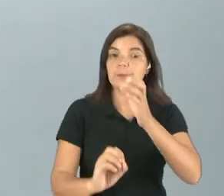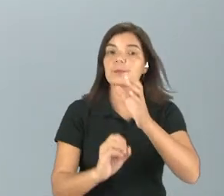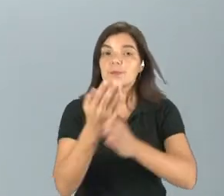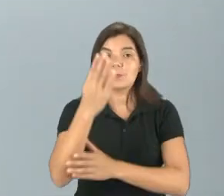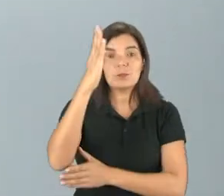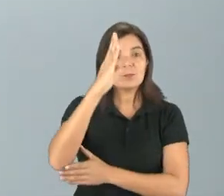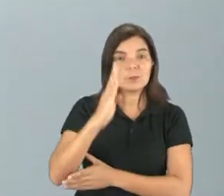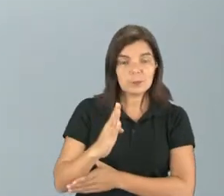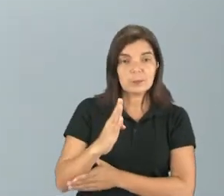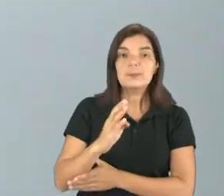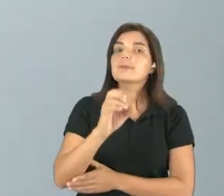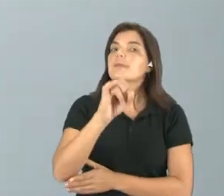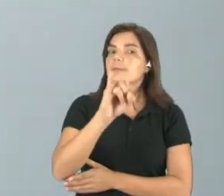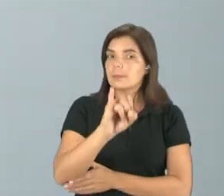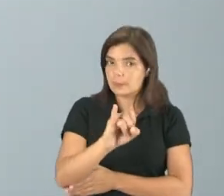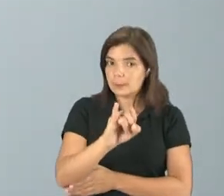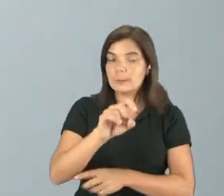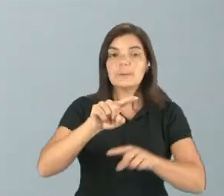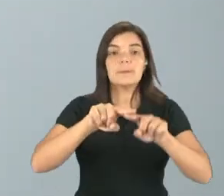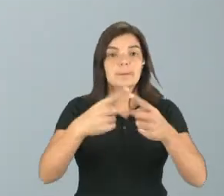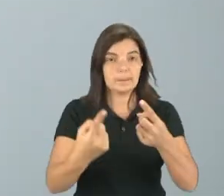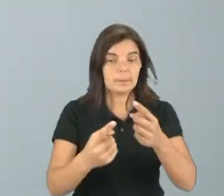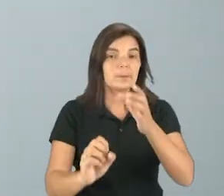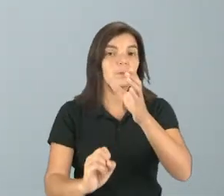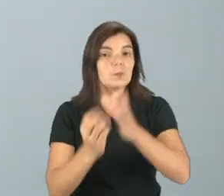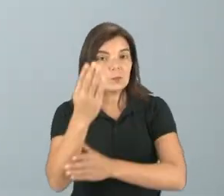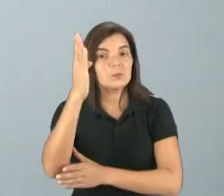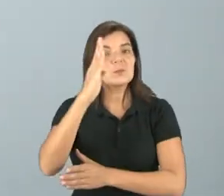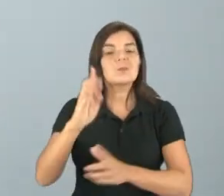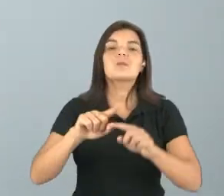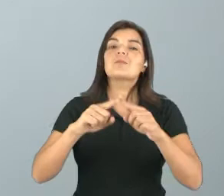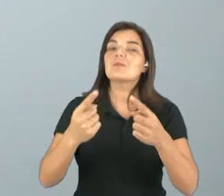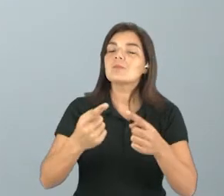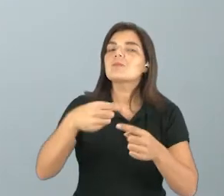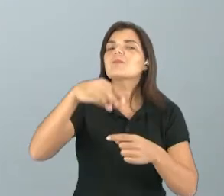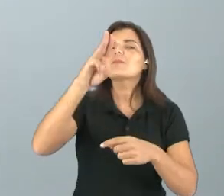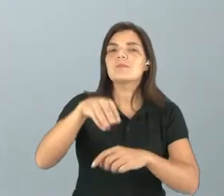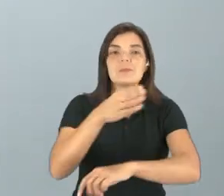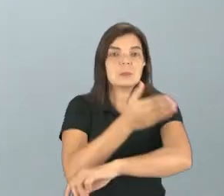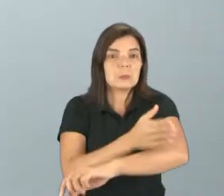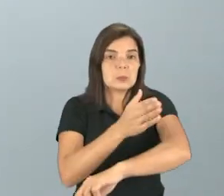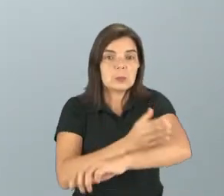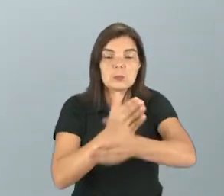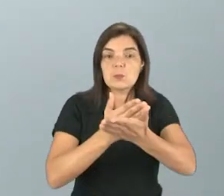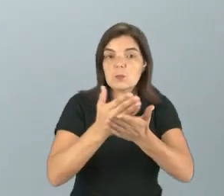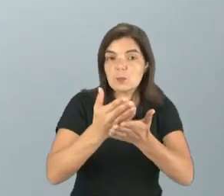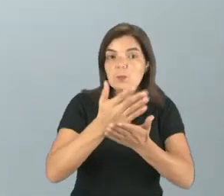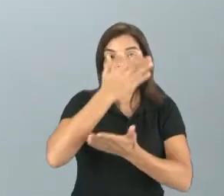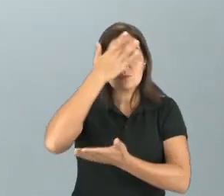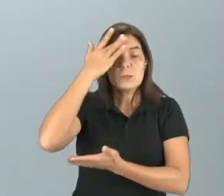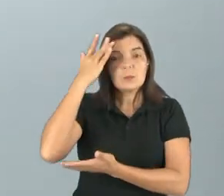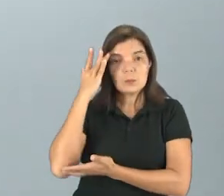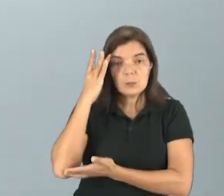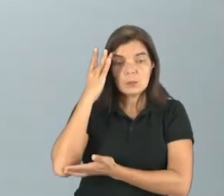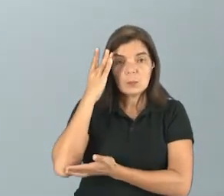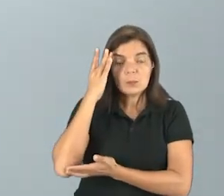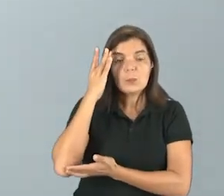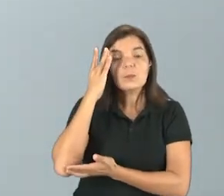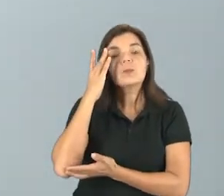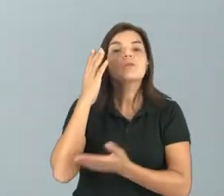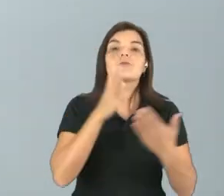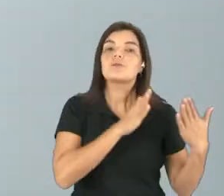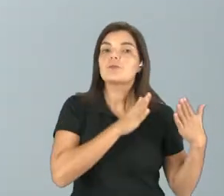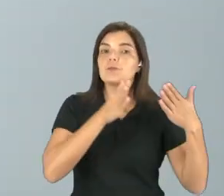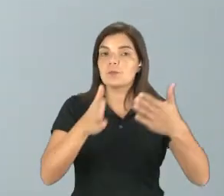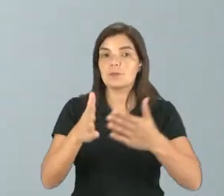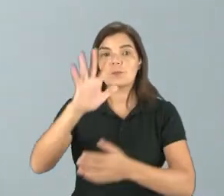originada no Brasil. E sim, ela foi, mas quem praticou inicialmente foram as pessoas que